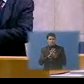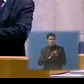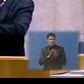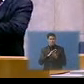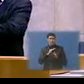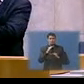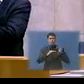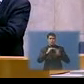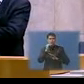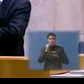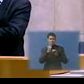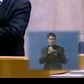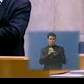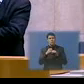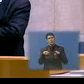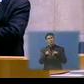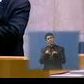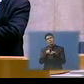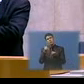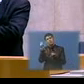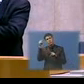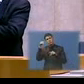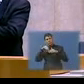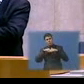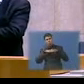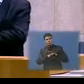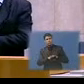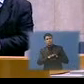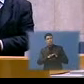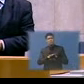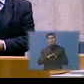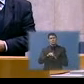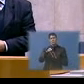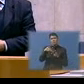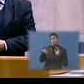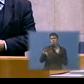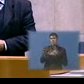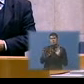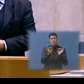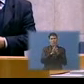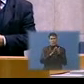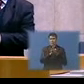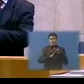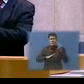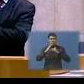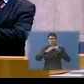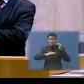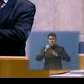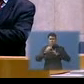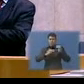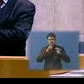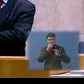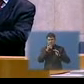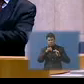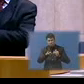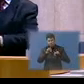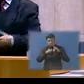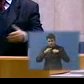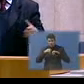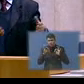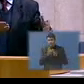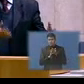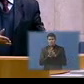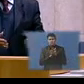isso vira dinheiro em caixa. Isso não é uma boa prática administrativa. A boa prática administrativa não é gastar